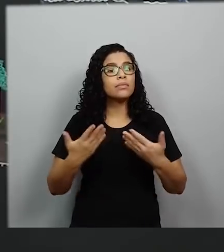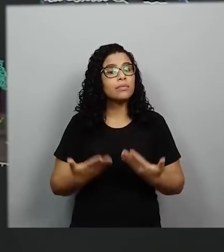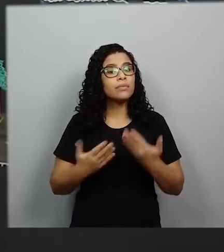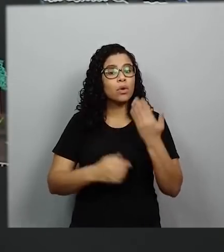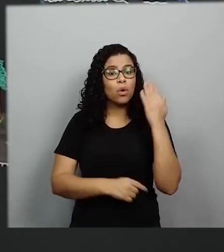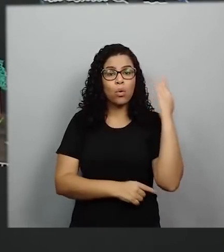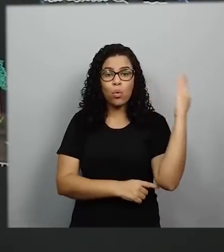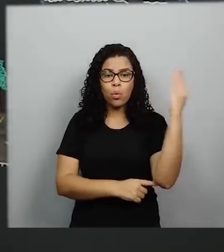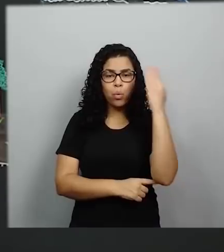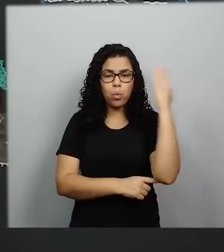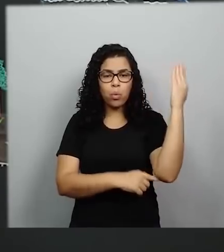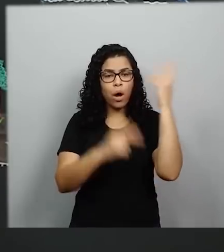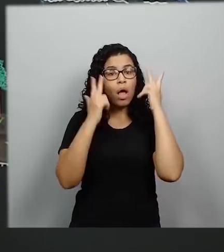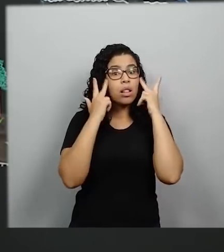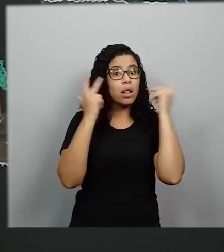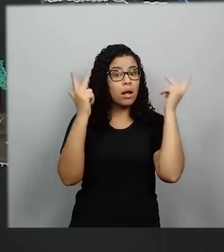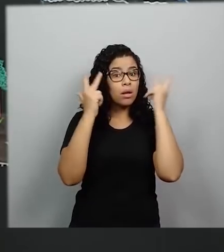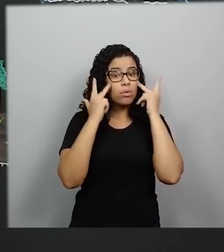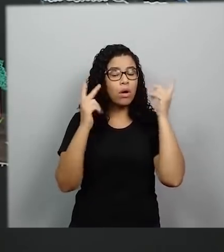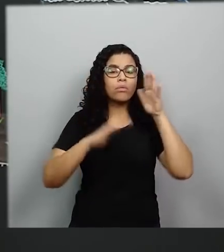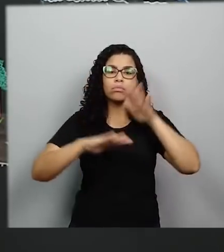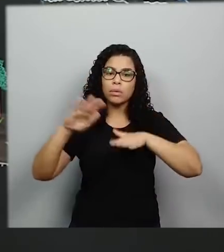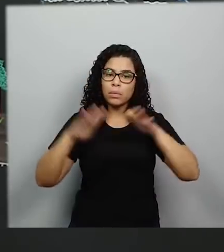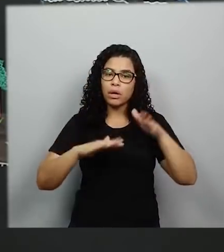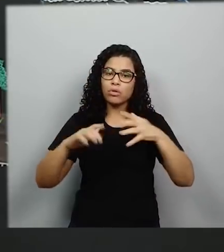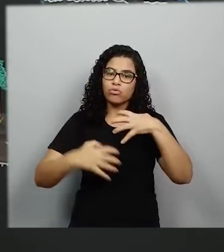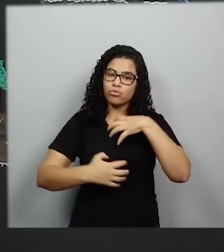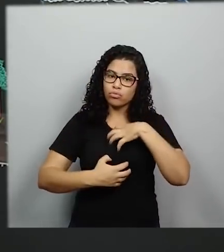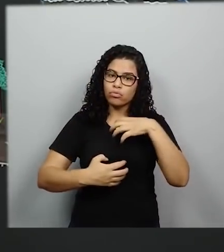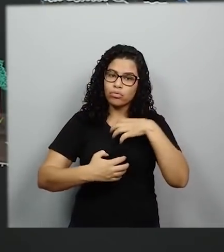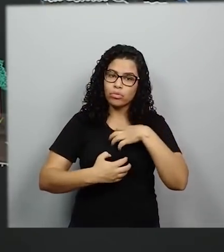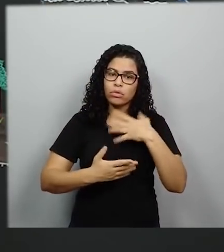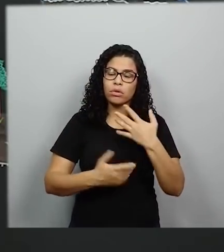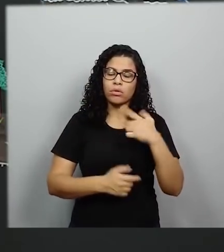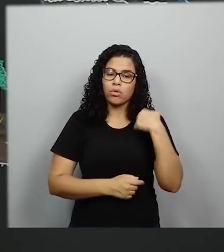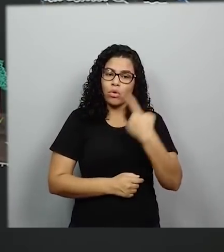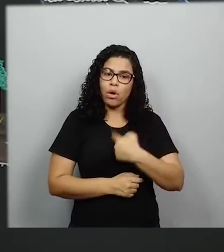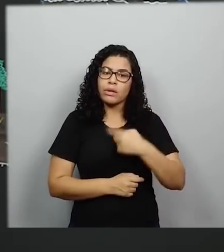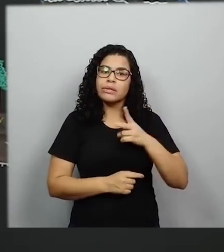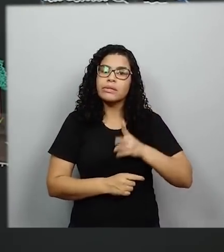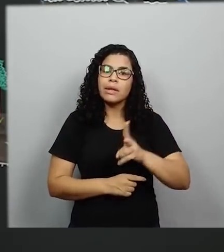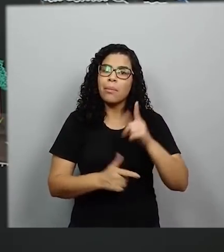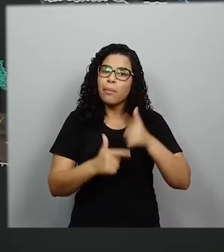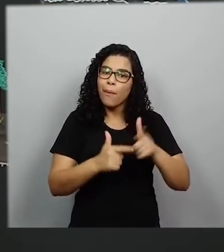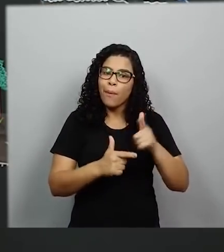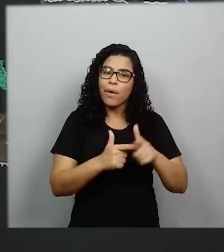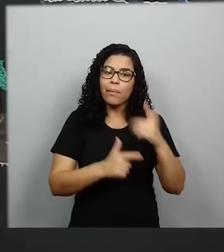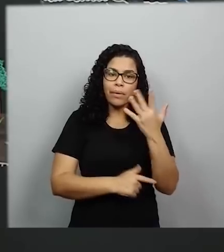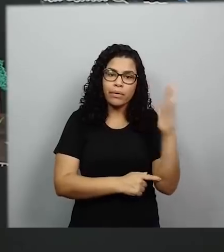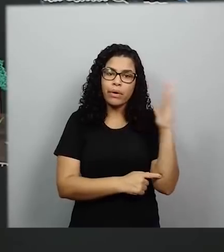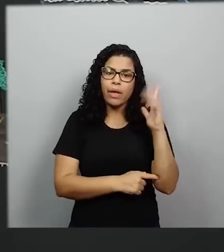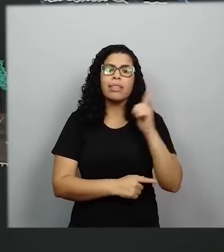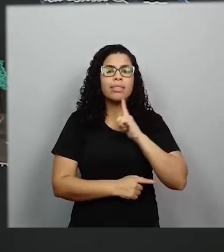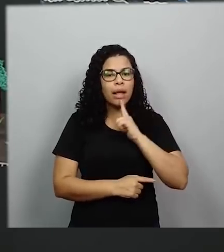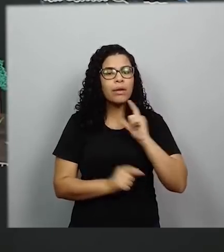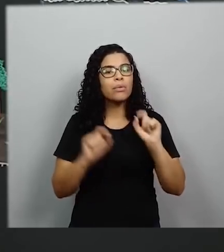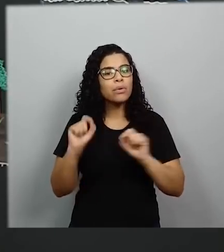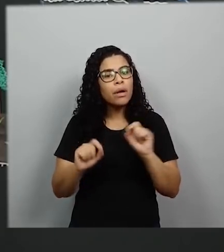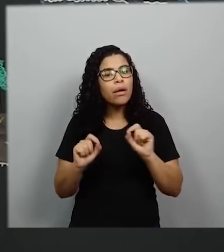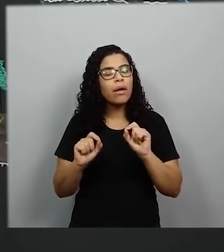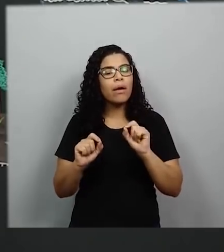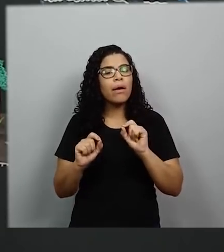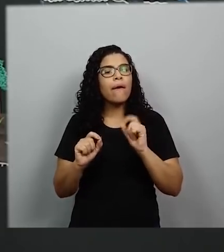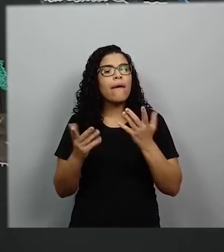fenômenos naturais, que de acordo com o tamanho deles, a gente acaba chamando eles de desastres naturais, eles vão causar impacto na